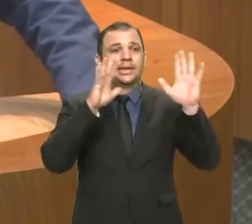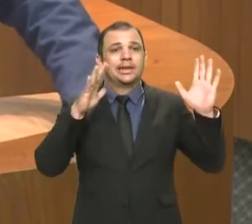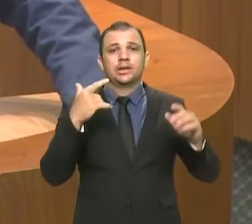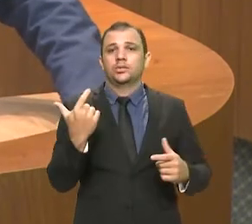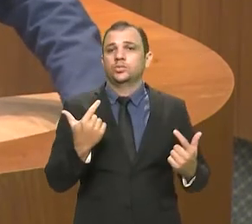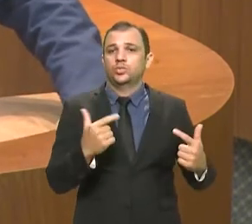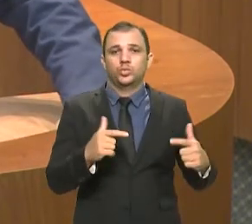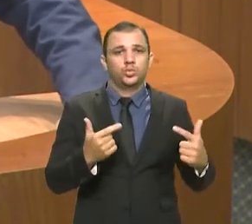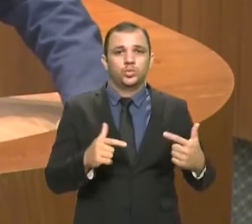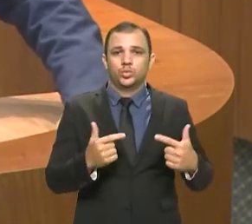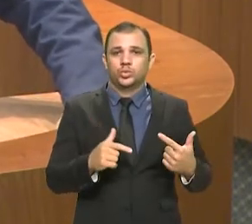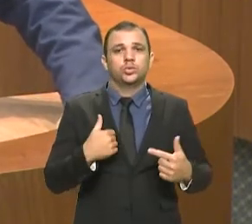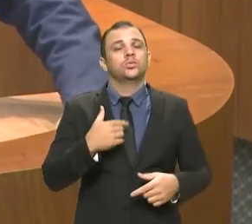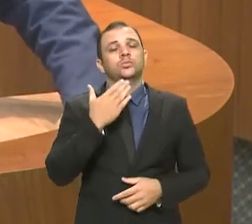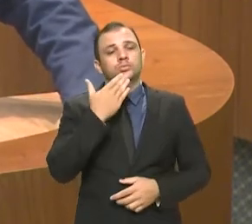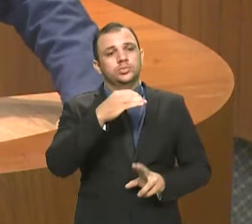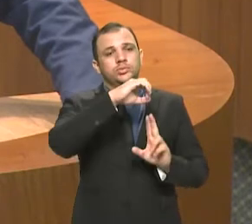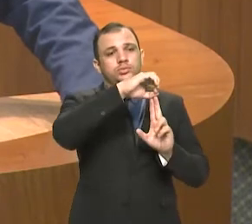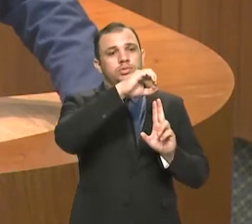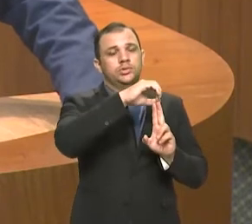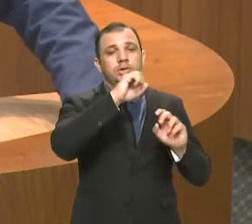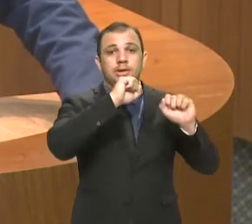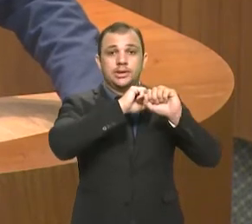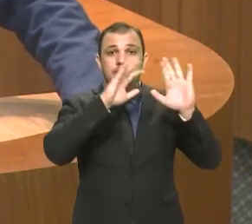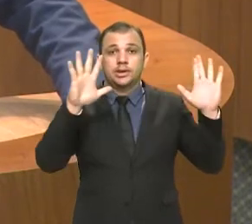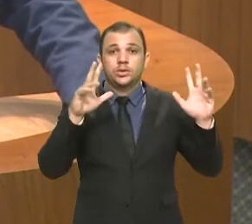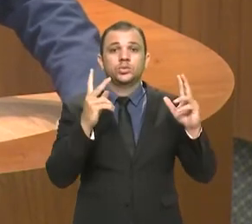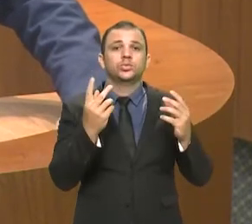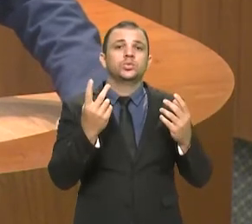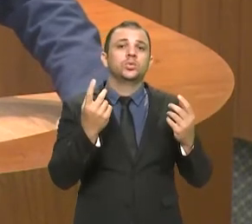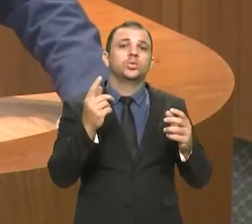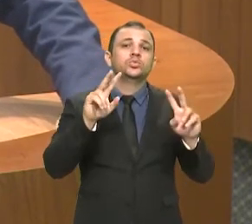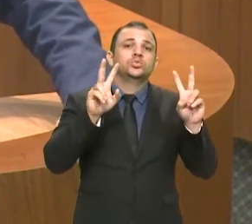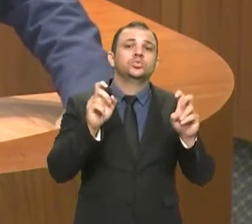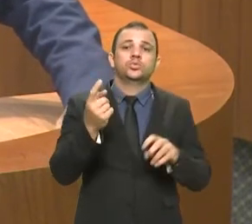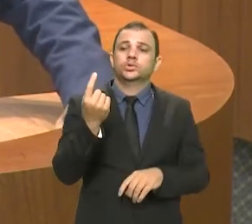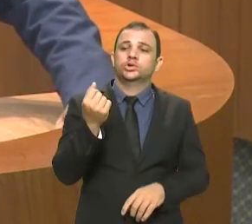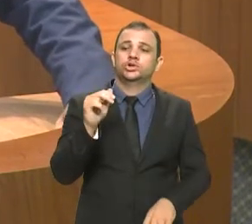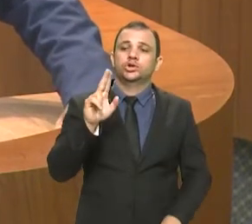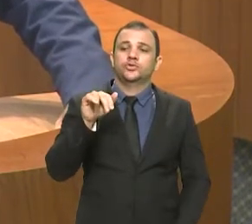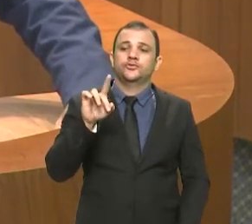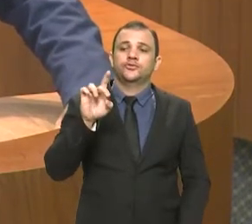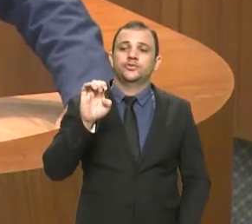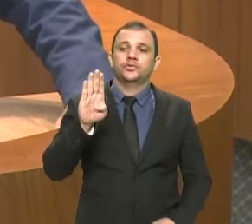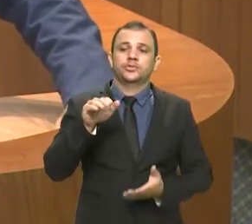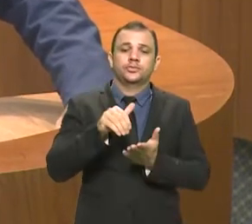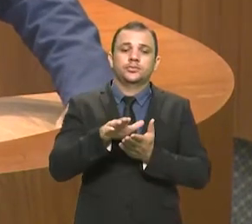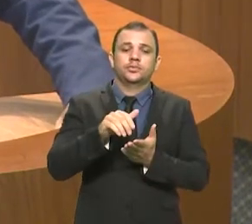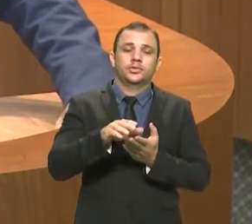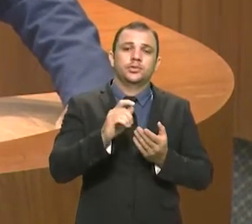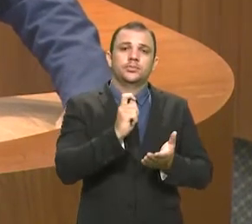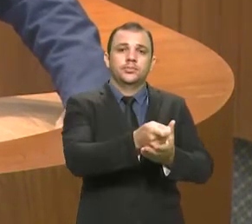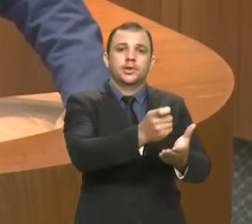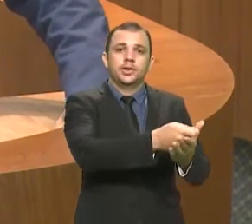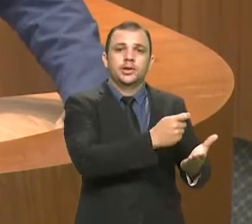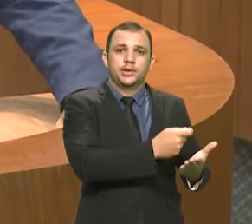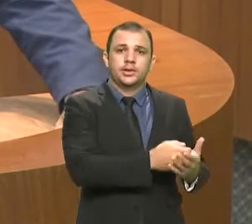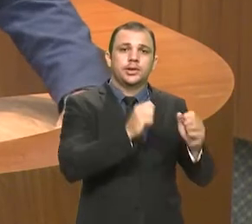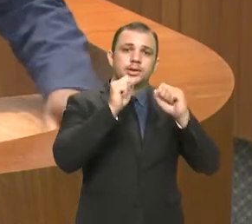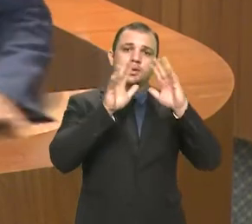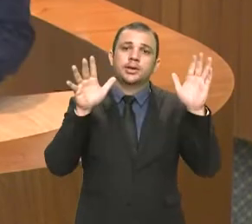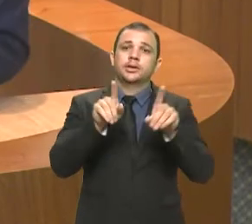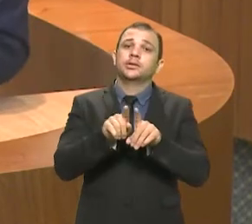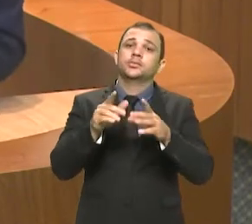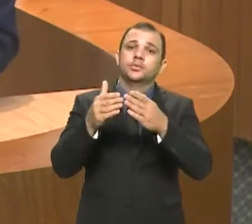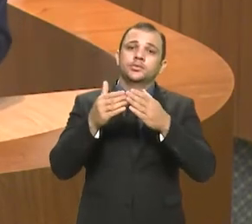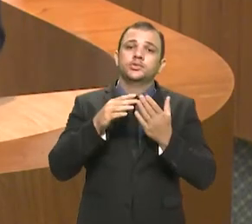cidade de Matões transparência no rateio das sobras do Fundeb. Solicitamos, inclusive, a cópia da folha de pagamento